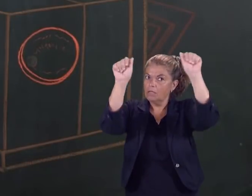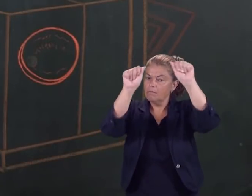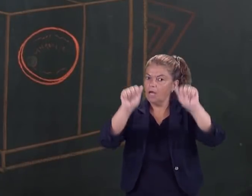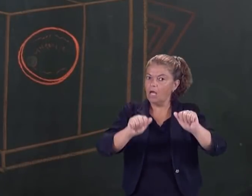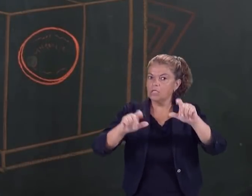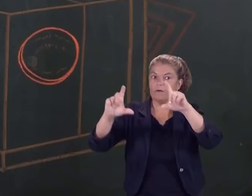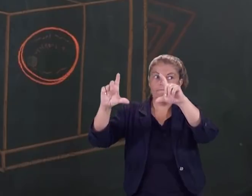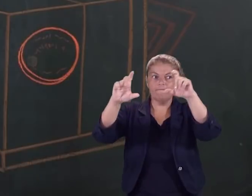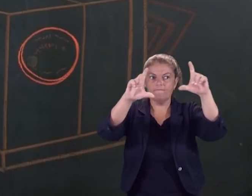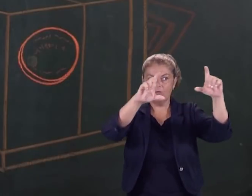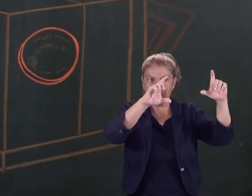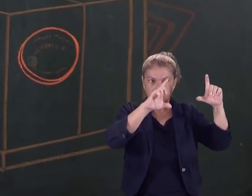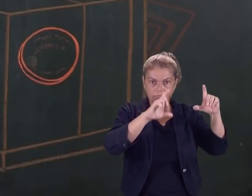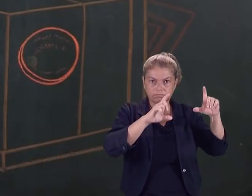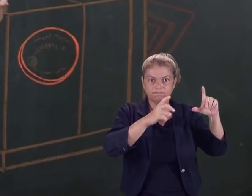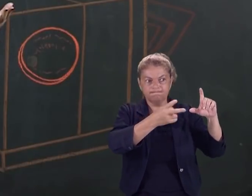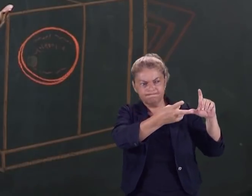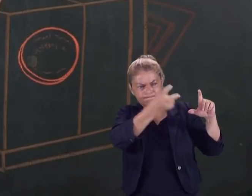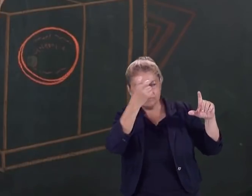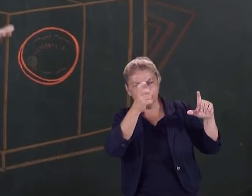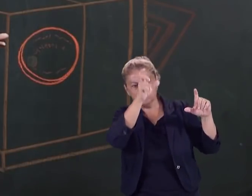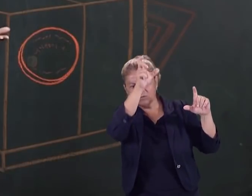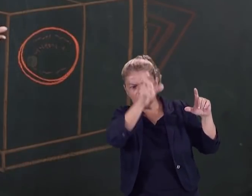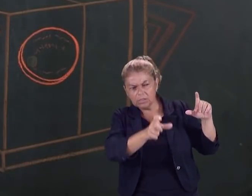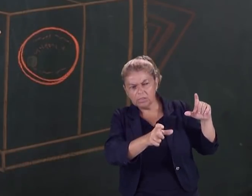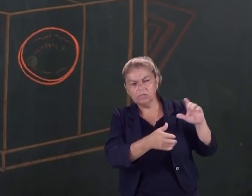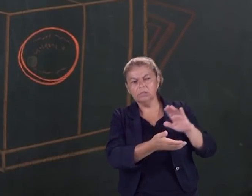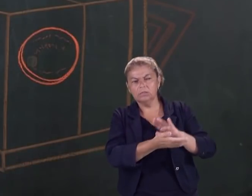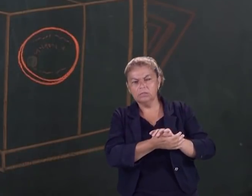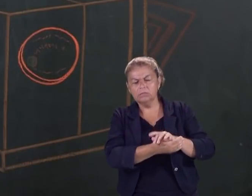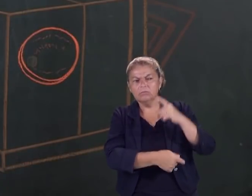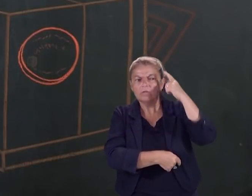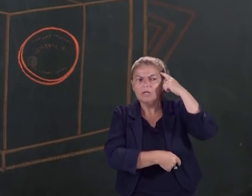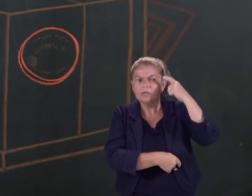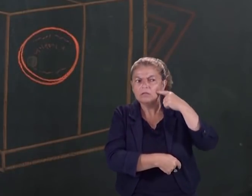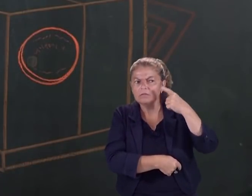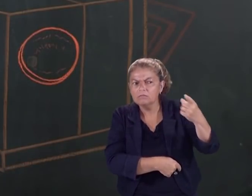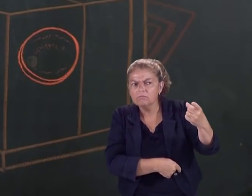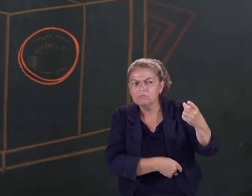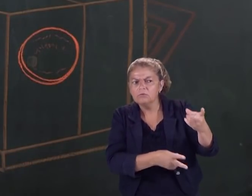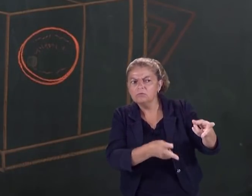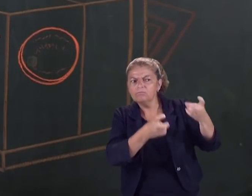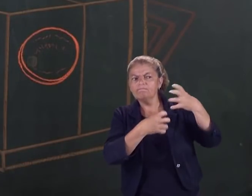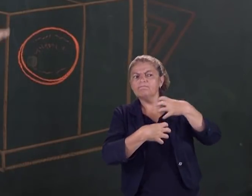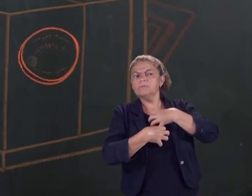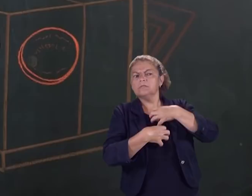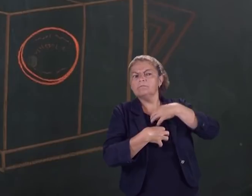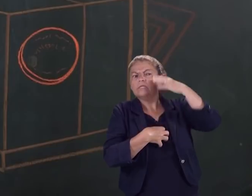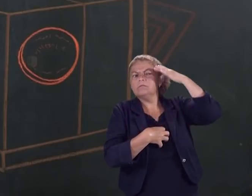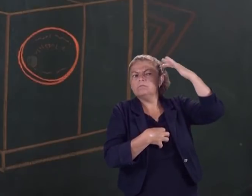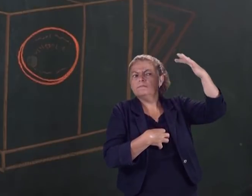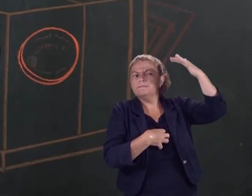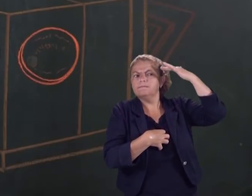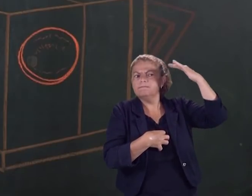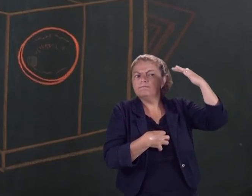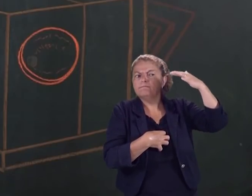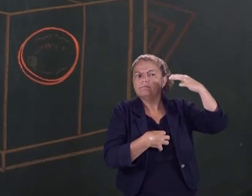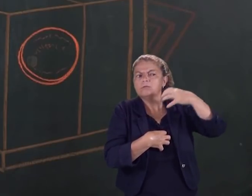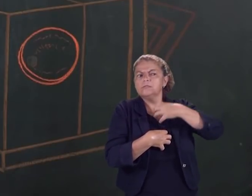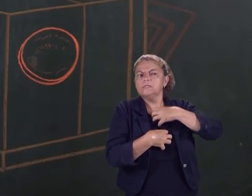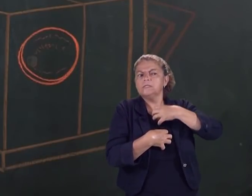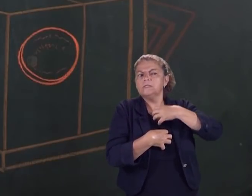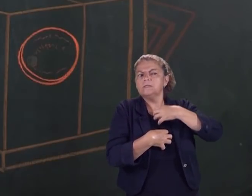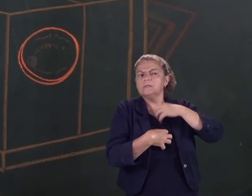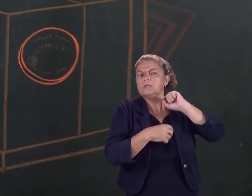Uma fotografia, uma imagem, aquela famosa frase que a gente tanto escuta, né? Uma imagem fala mais do que mil palavras, então a fotografia conta a partir